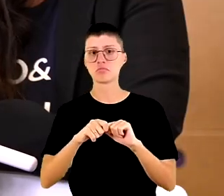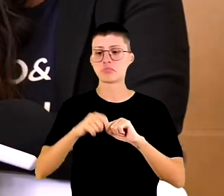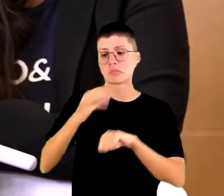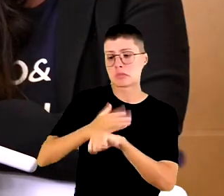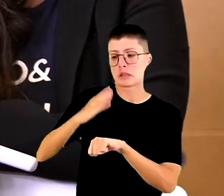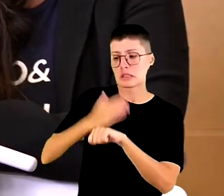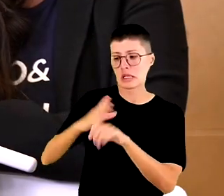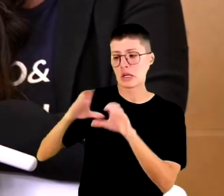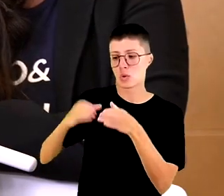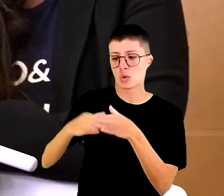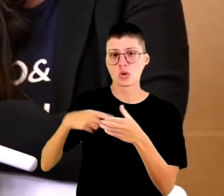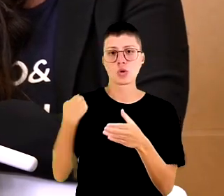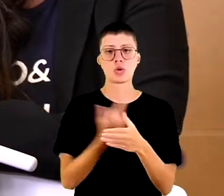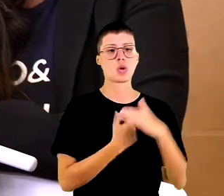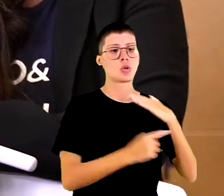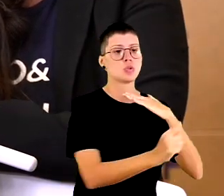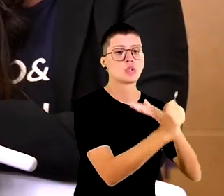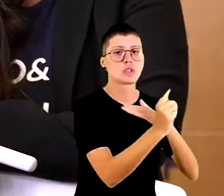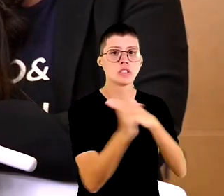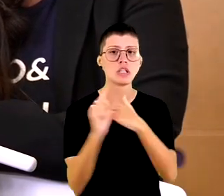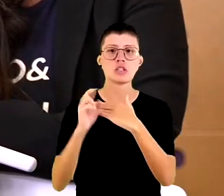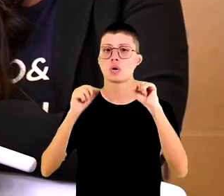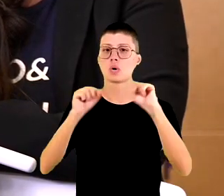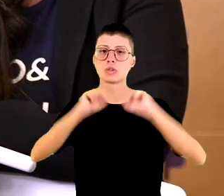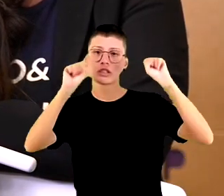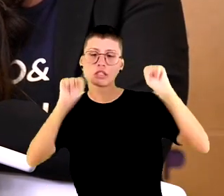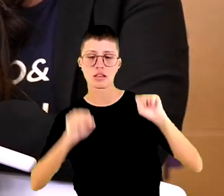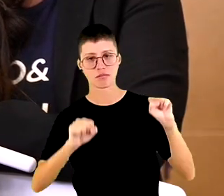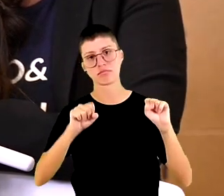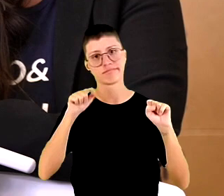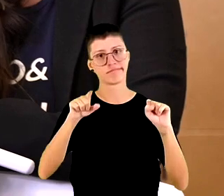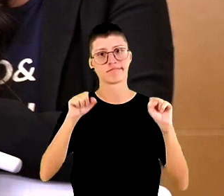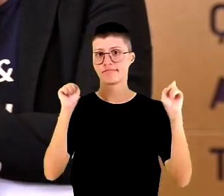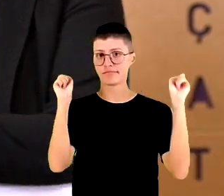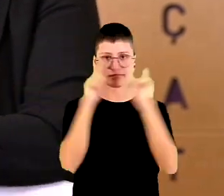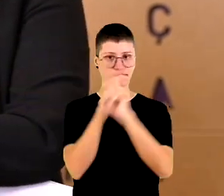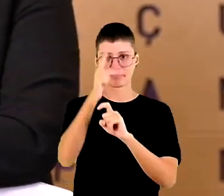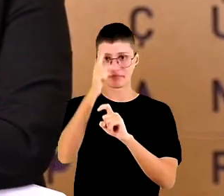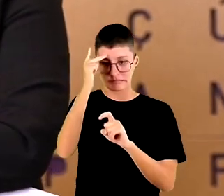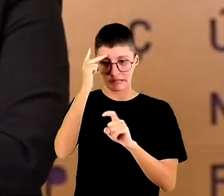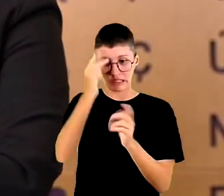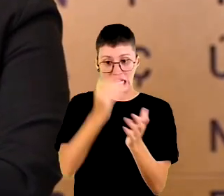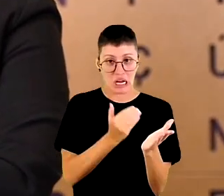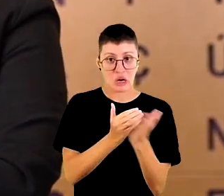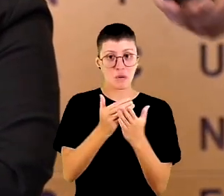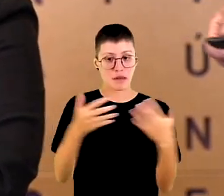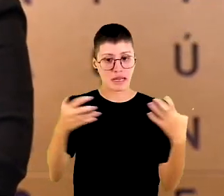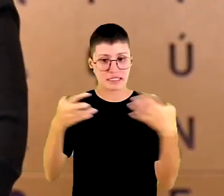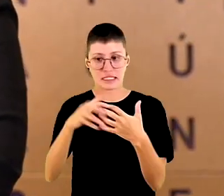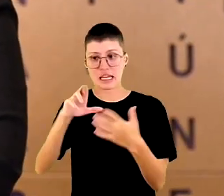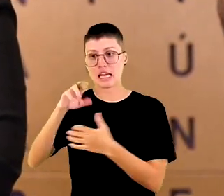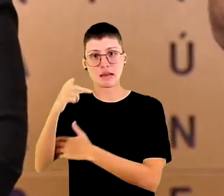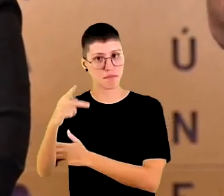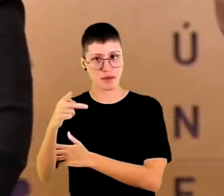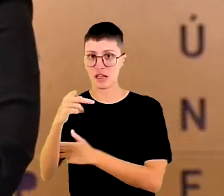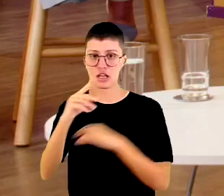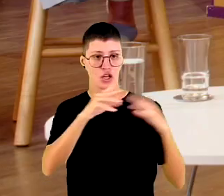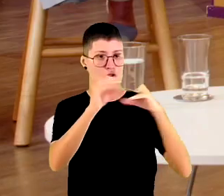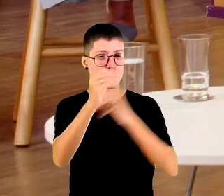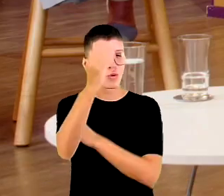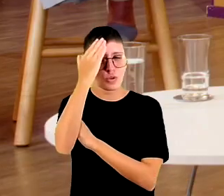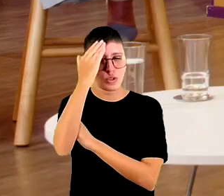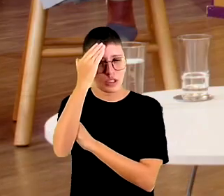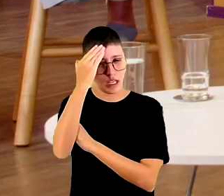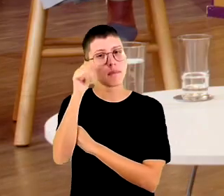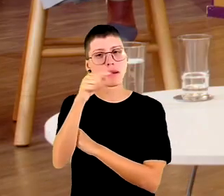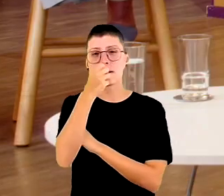clientes, integrando os sistemas, é complexo, acho que ninguém nasce querendo integrar ERP, né? Todo mundo sabe aqui, já passou por isso algum dia, é muito difícil, mas